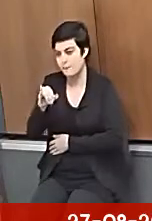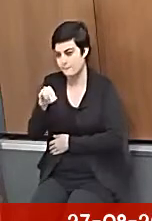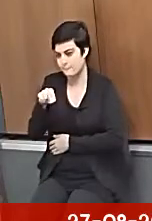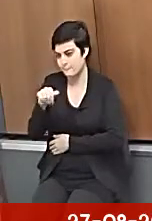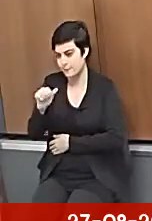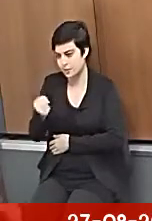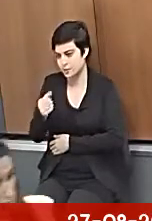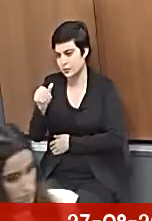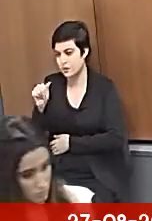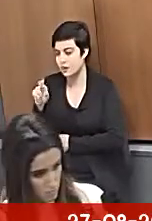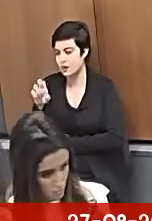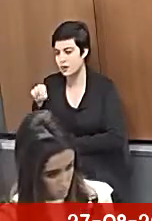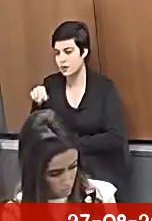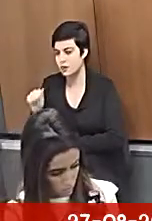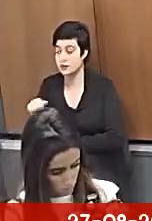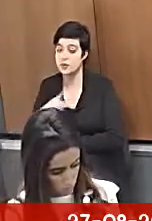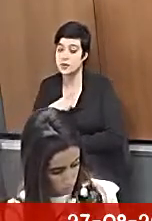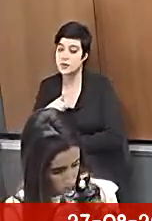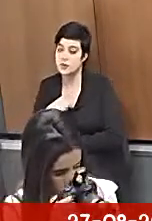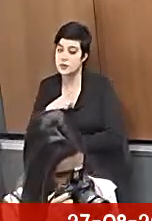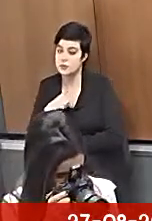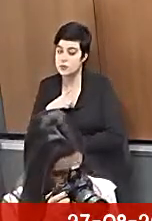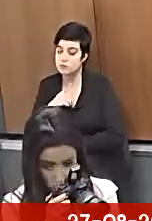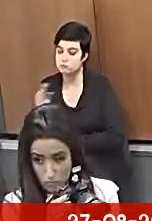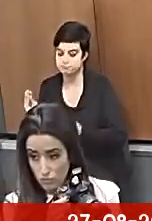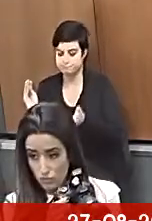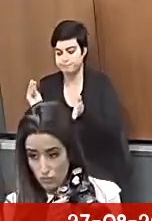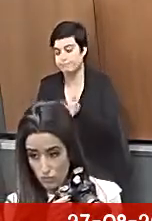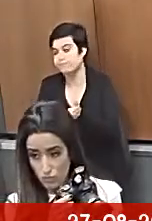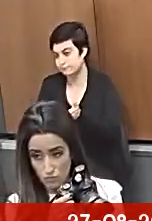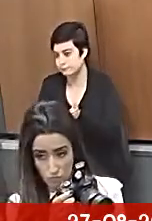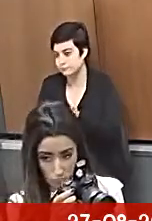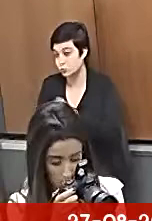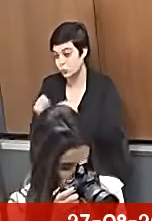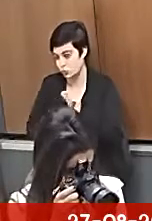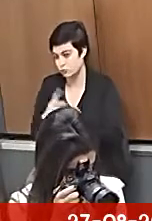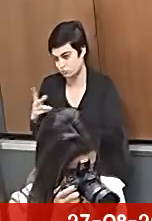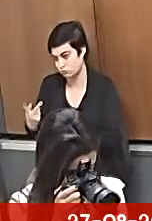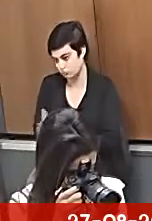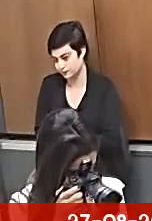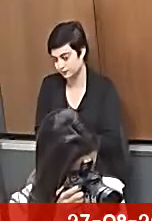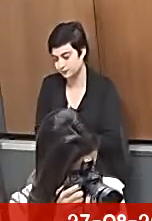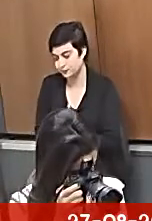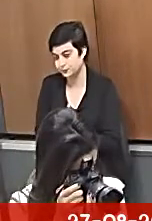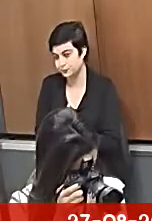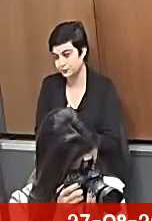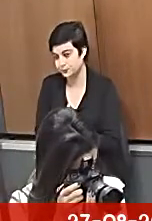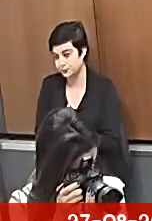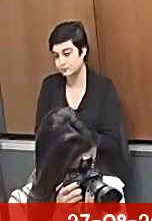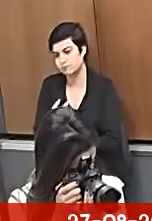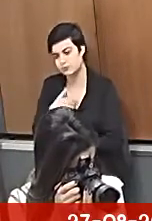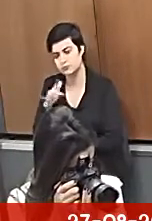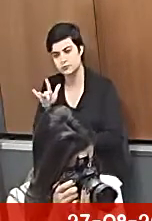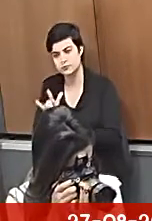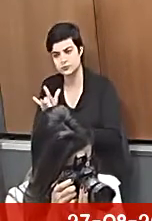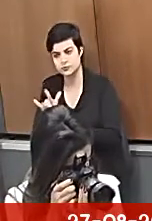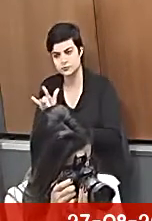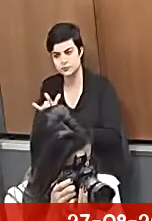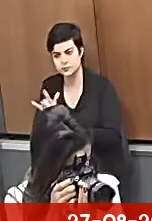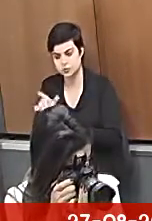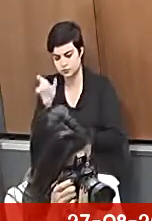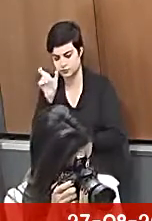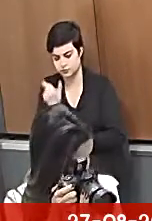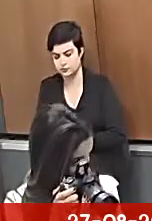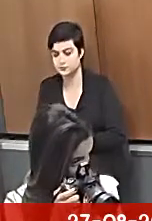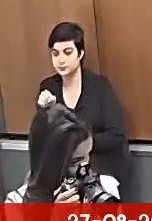nota é e sobre esse fato sobre esse ocorrido e eu fiz um contato com essa pessoa da